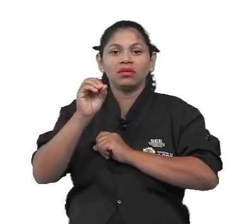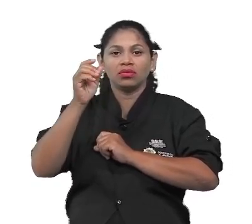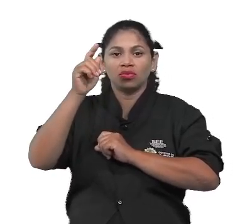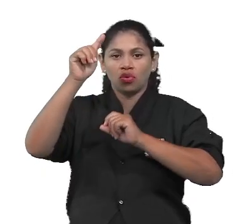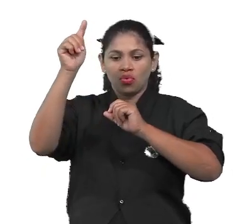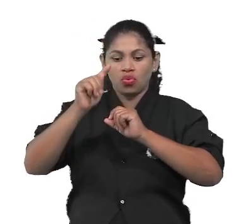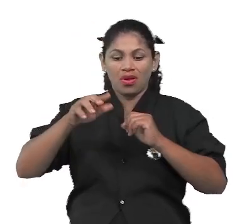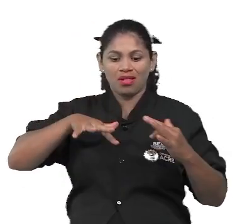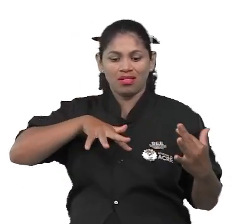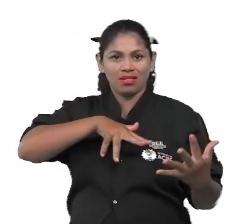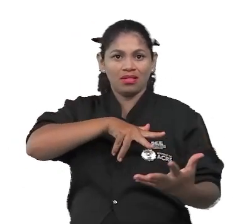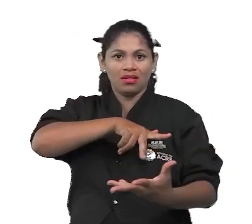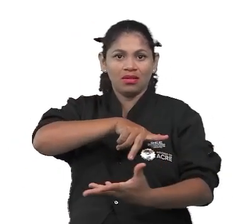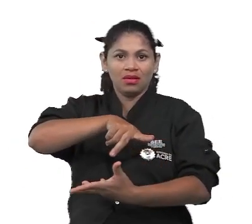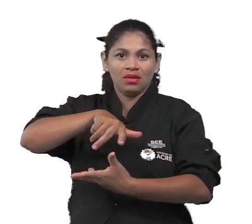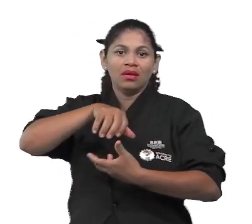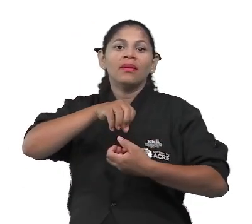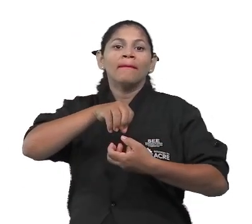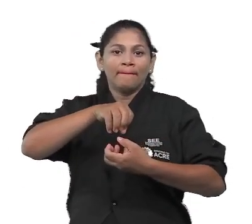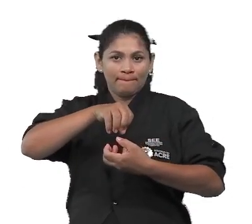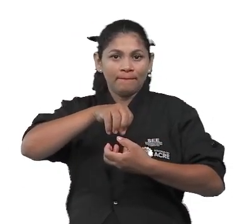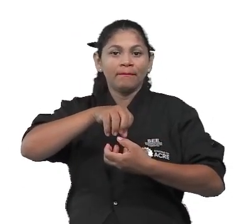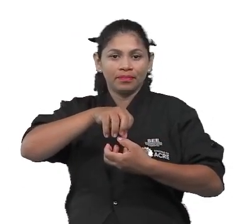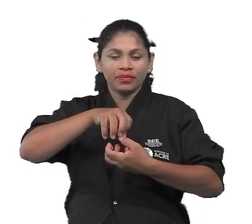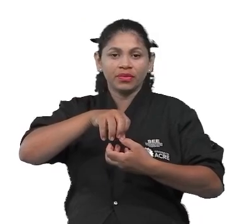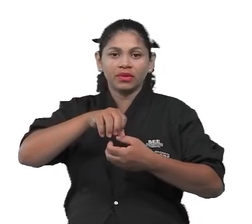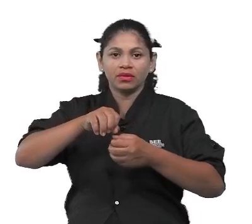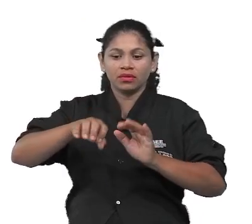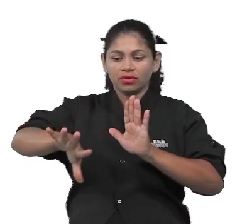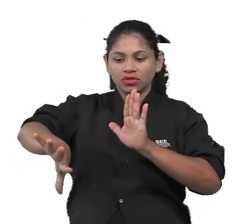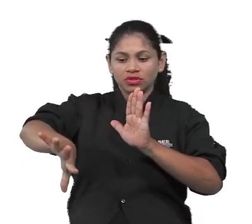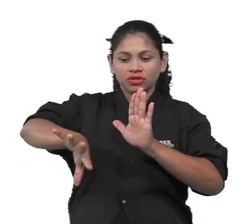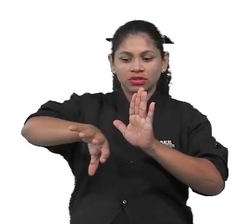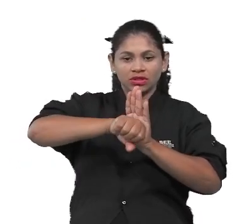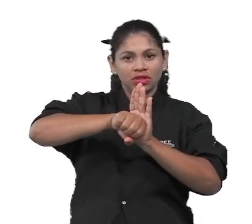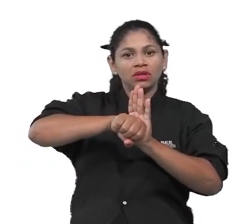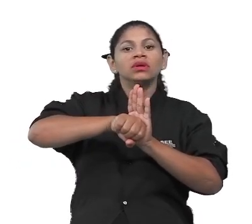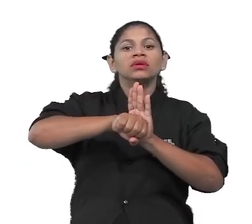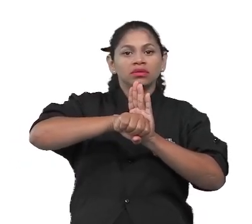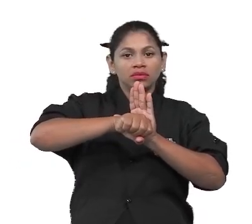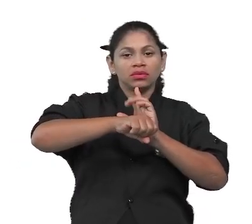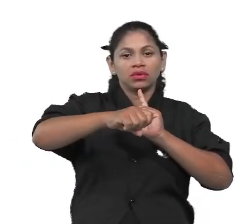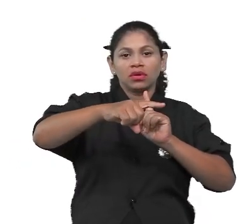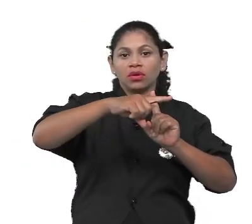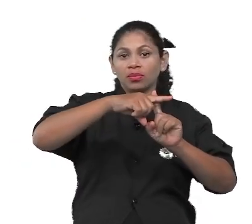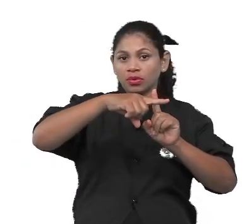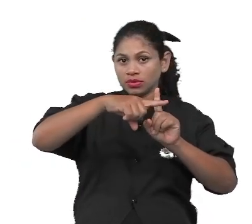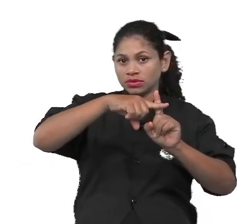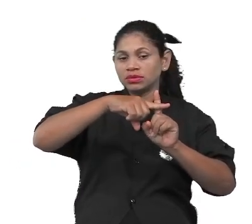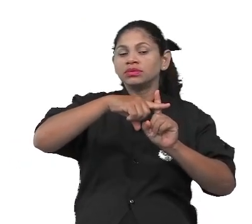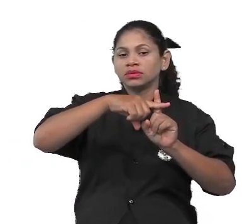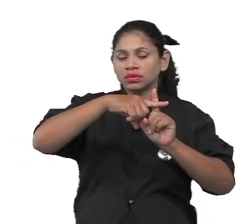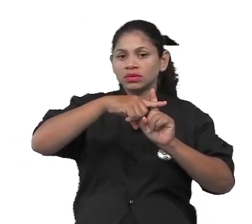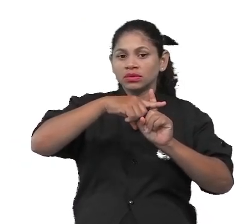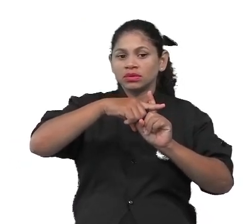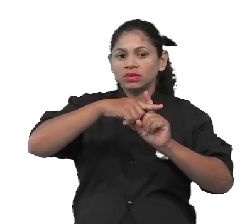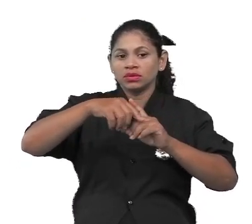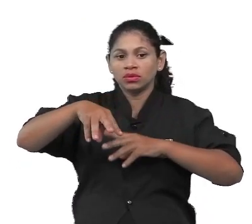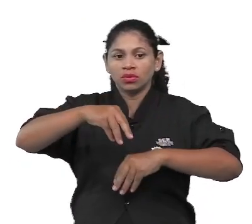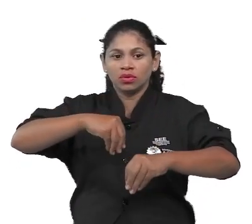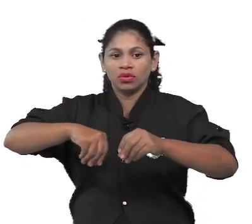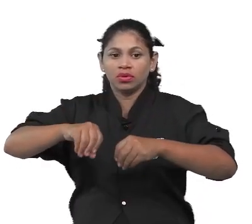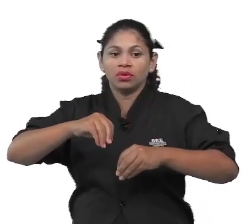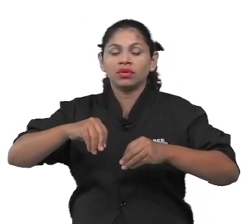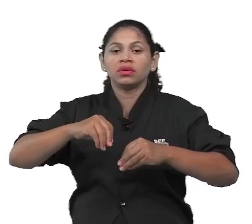Então, ela vai ser atraída aqui pelas cargas positivas do solo. E aí a gente tem a formação do raio.